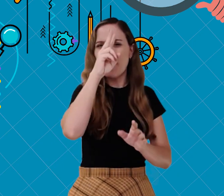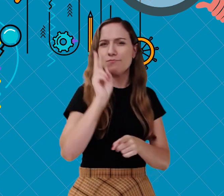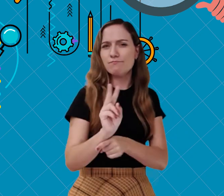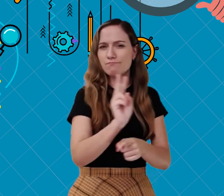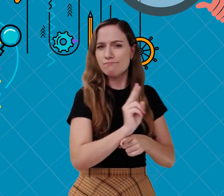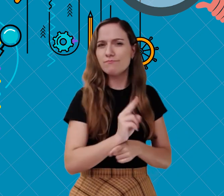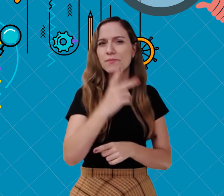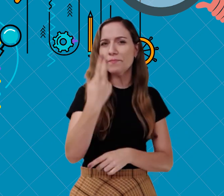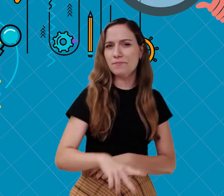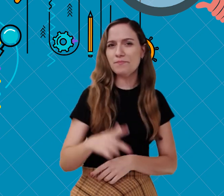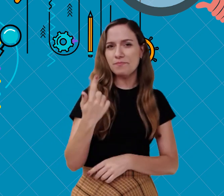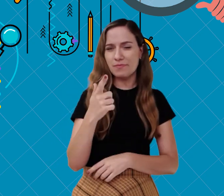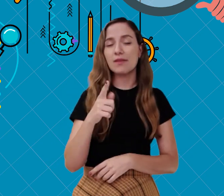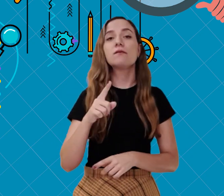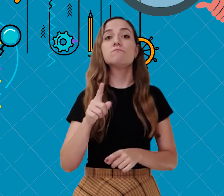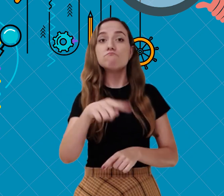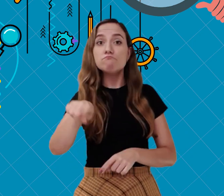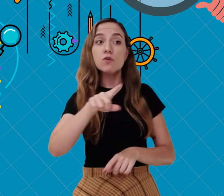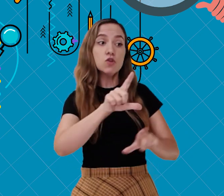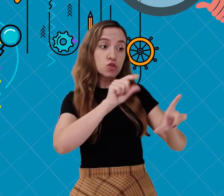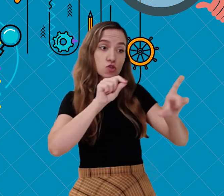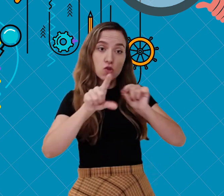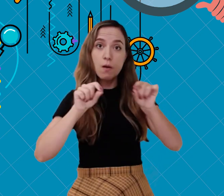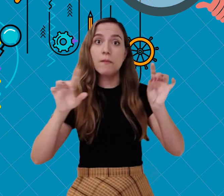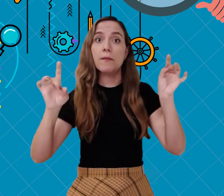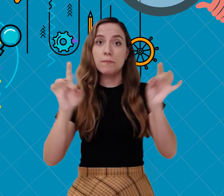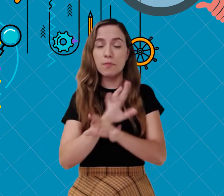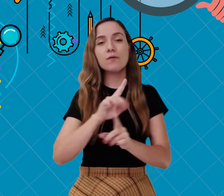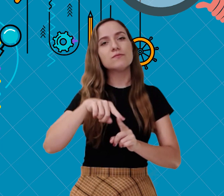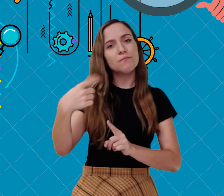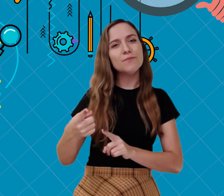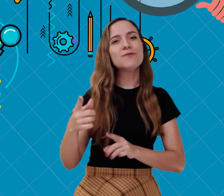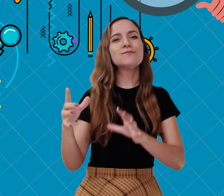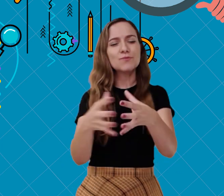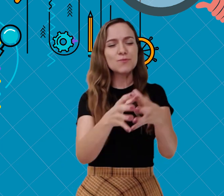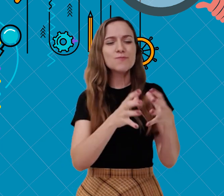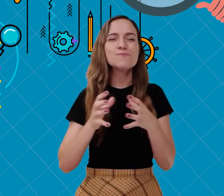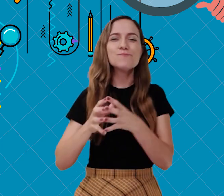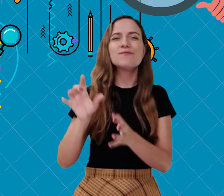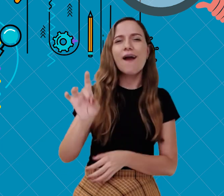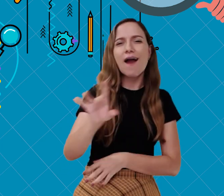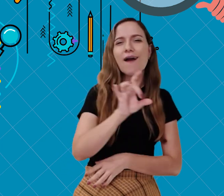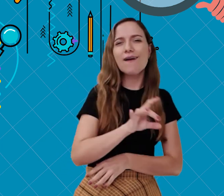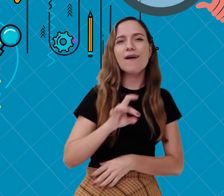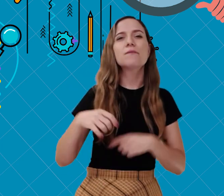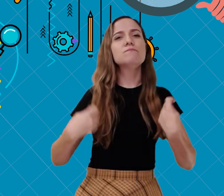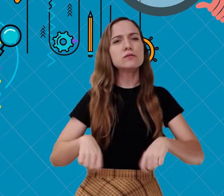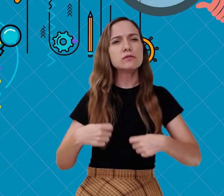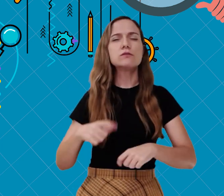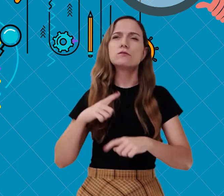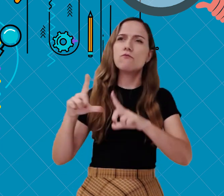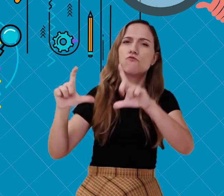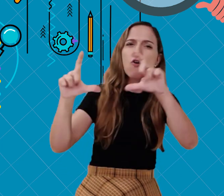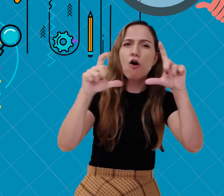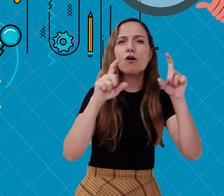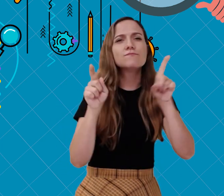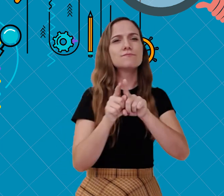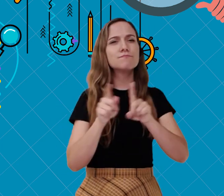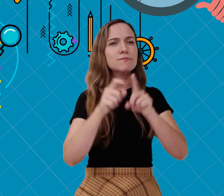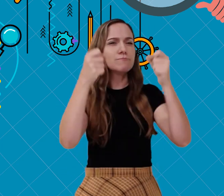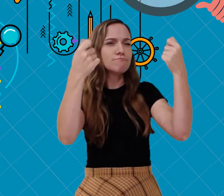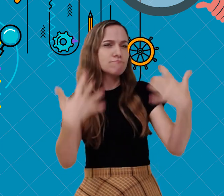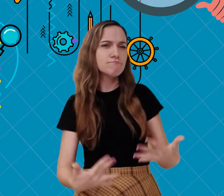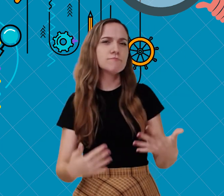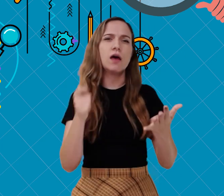cada grupo será responsável por um patrimônio específico, onde os mesmos irão captar imagens